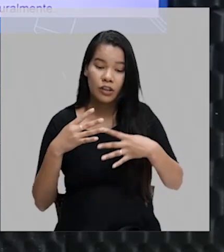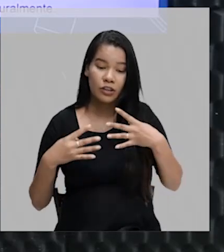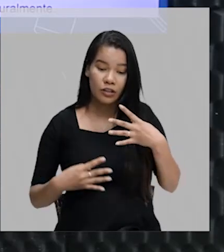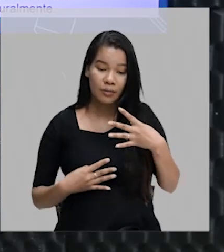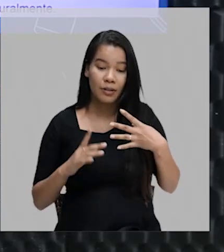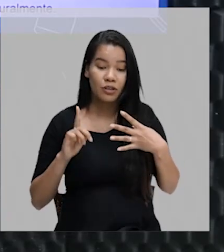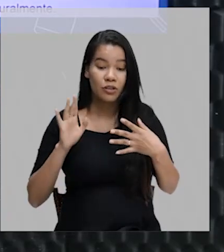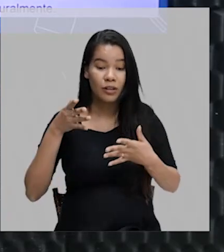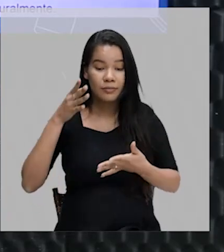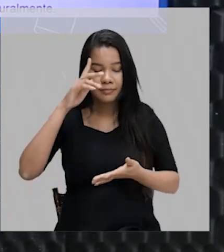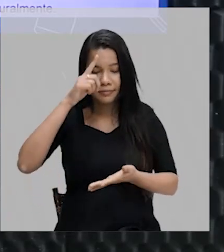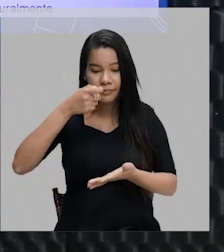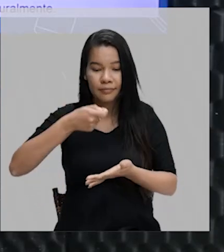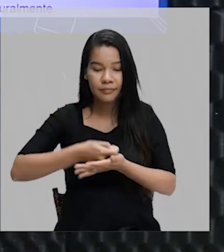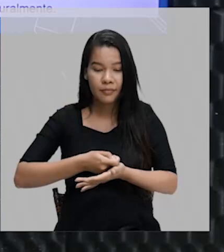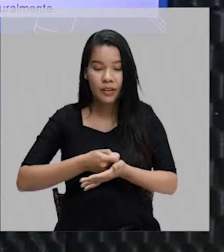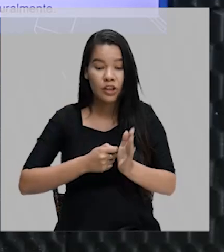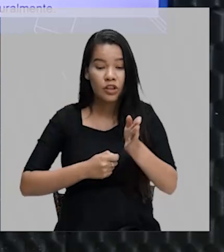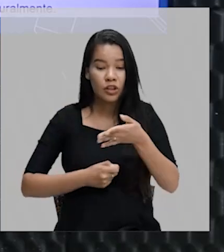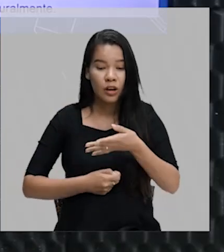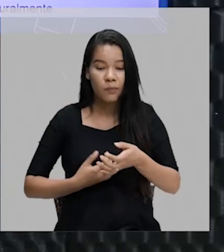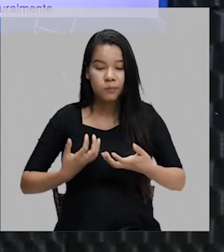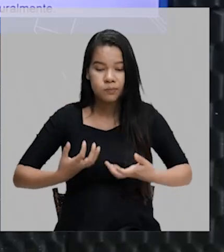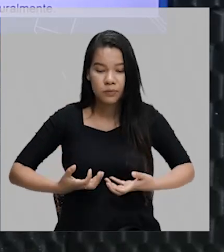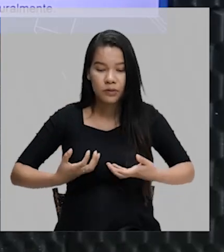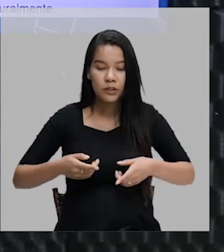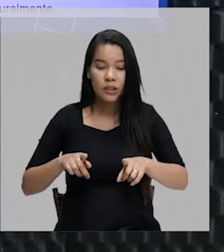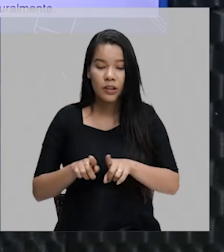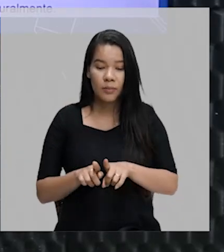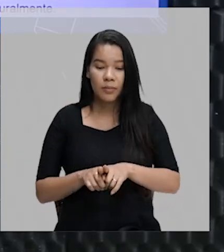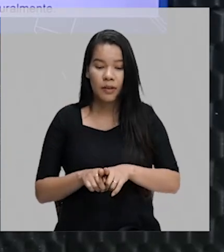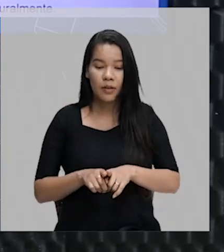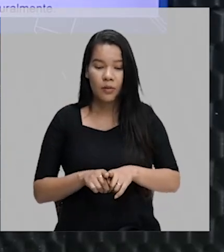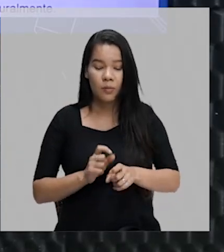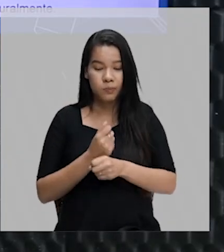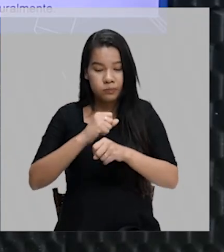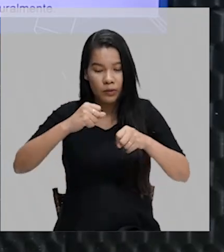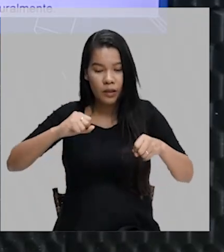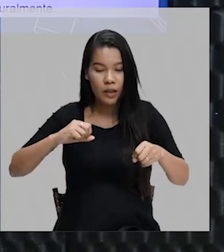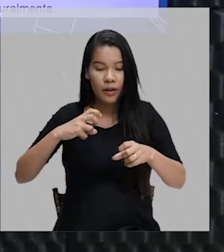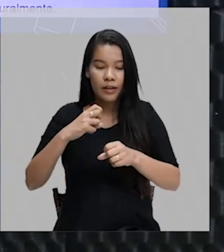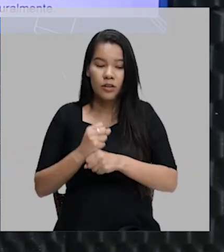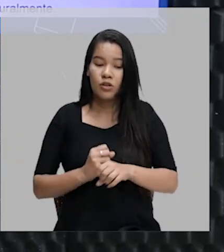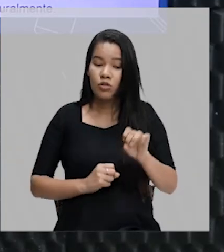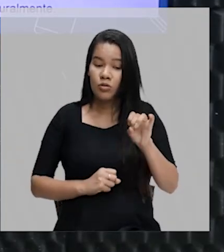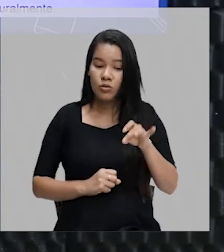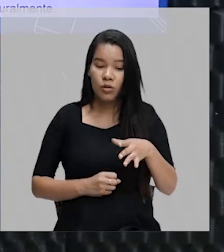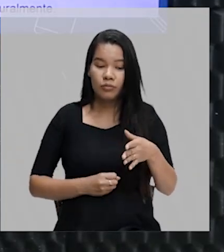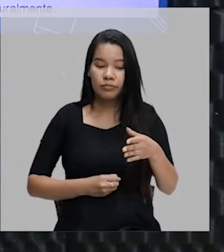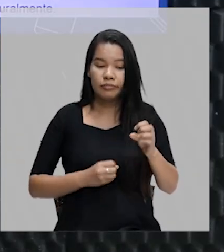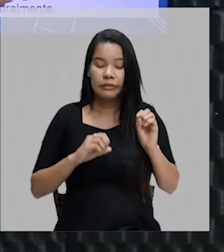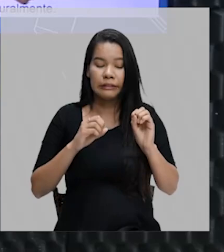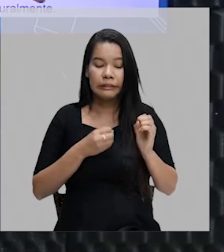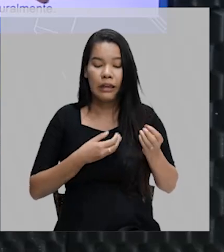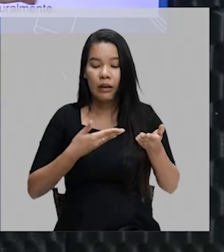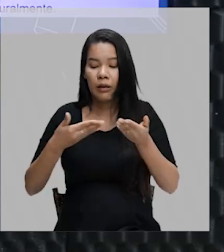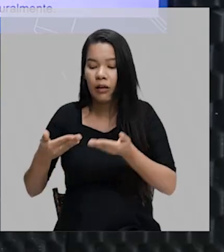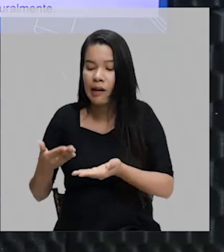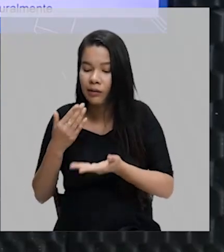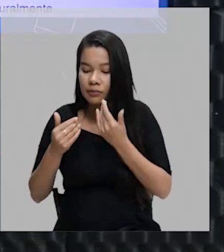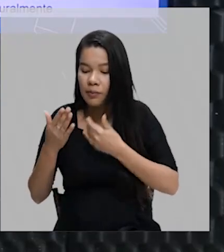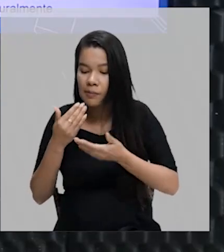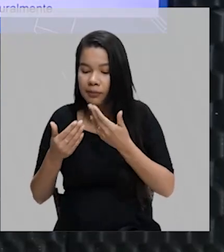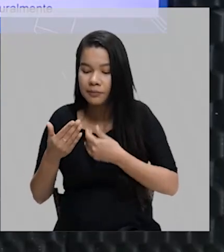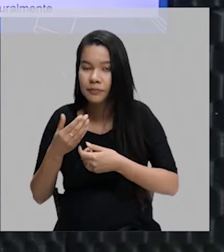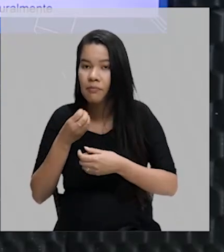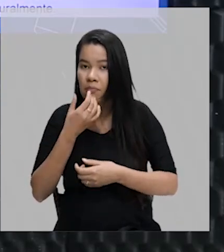e o tamanho resultam somente da oferta da boa alimentação. Pessoal, quando ele fala somente, tá